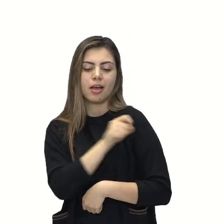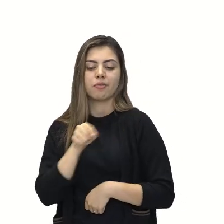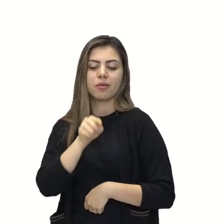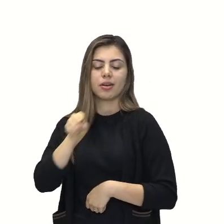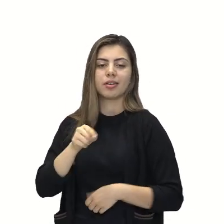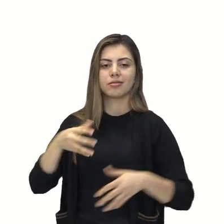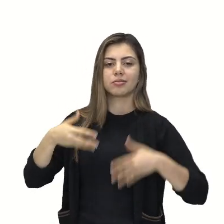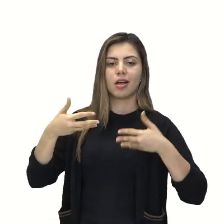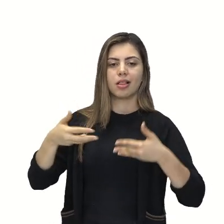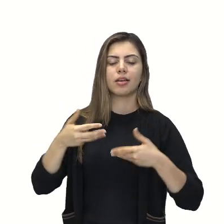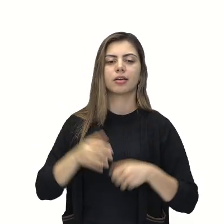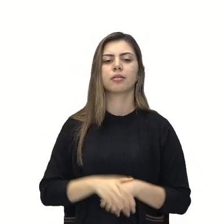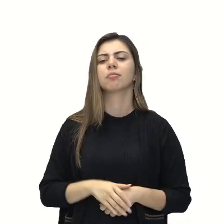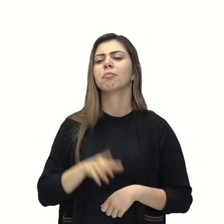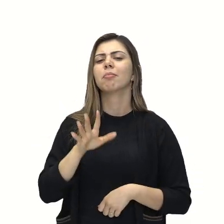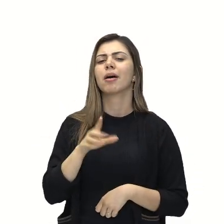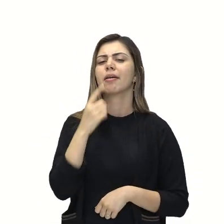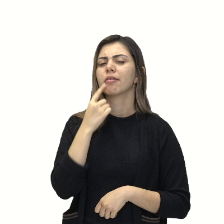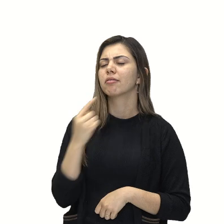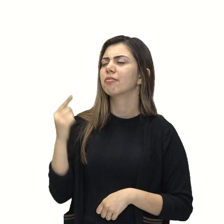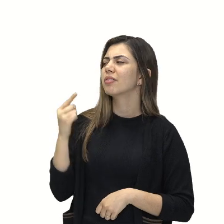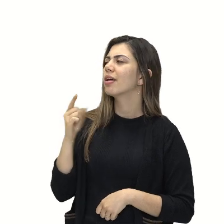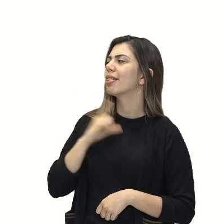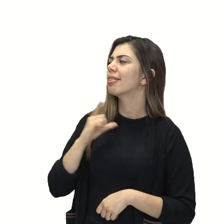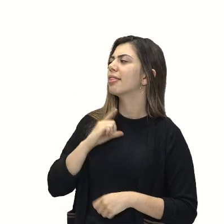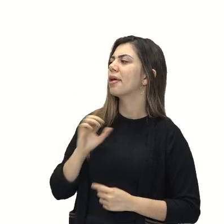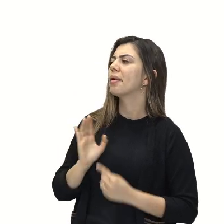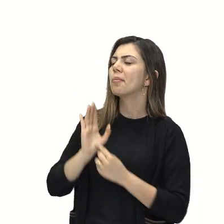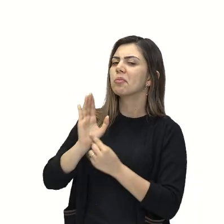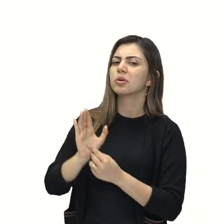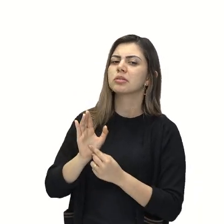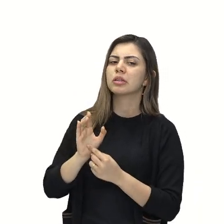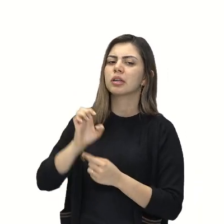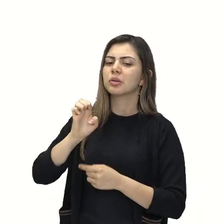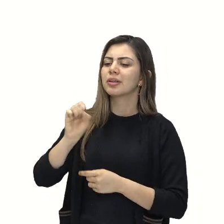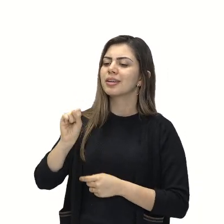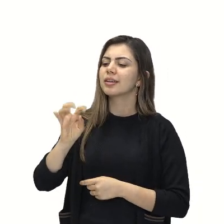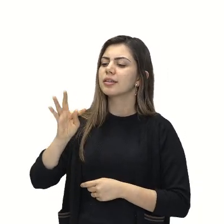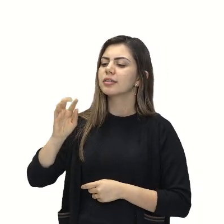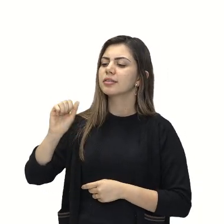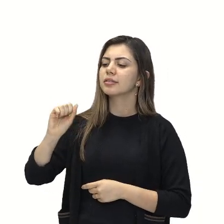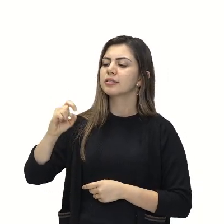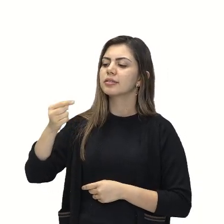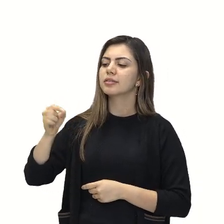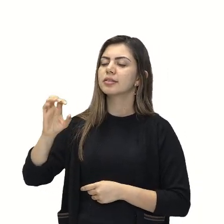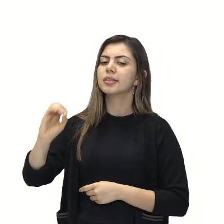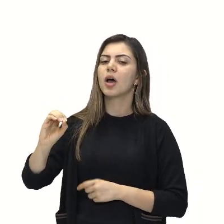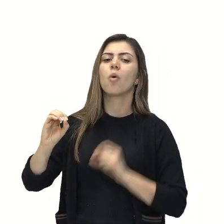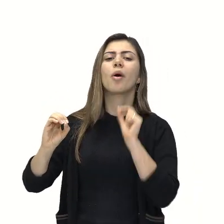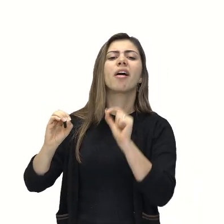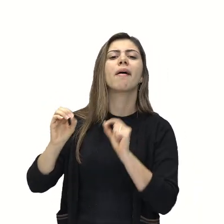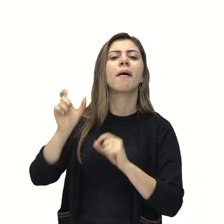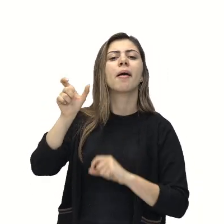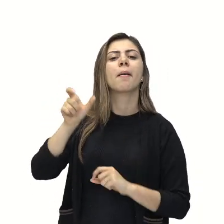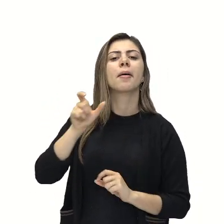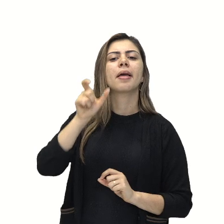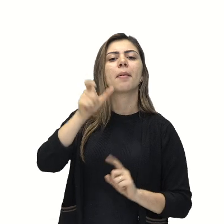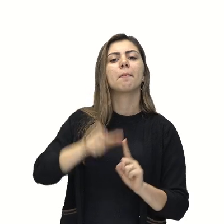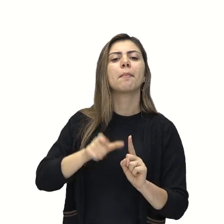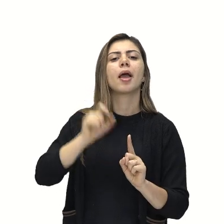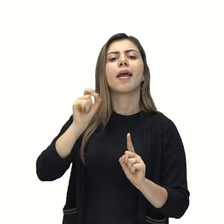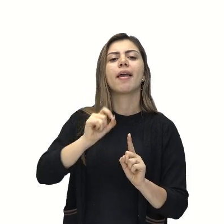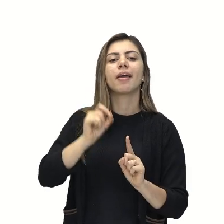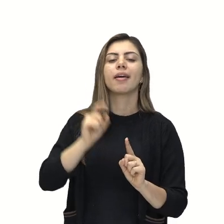Quem é que está apresentando esse estado de estar alegre? No caso aqui, será